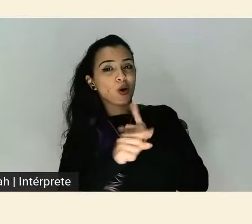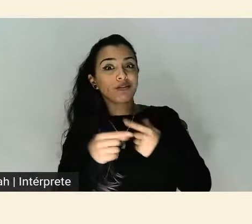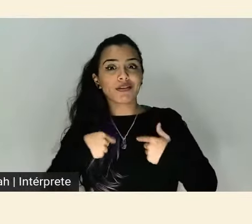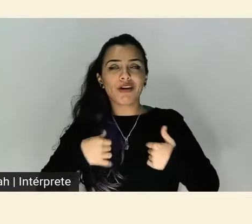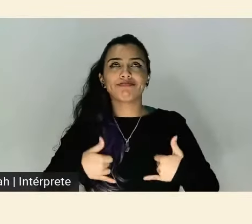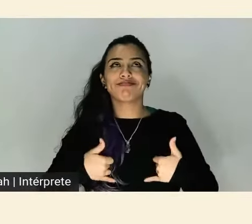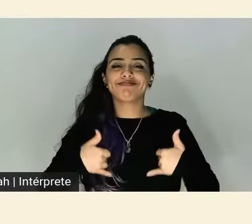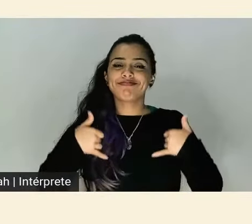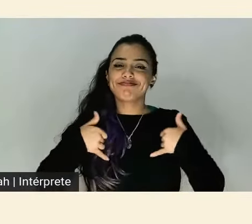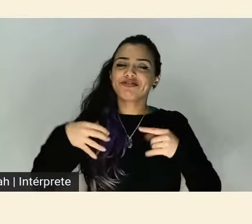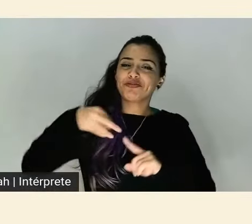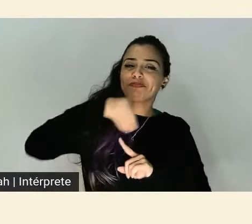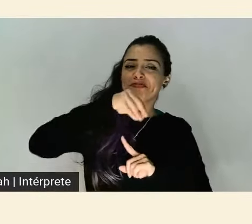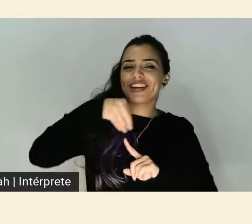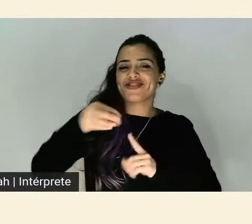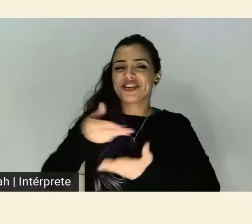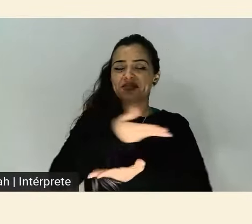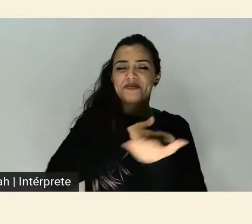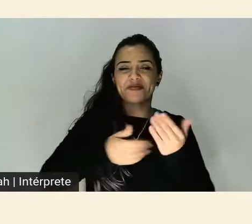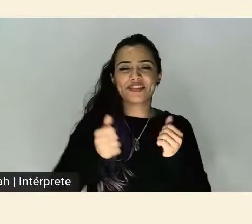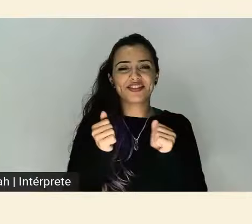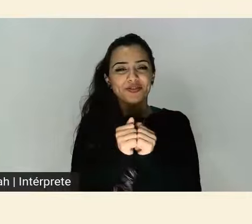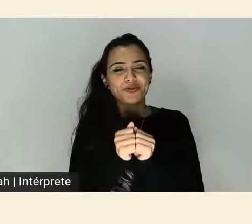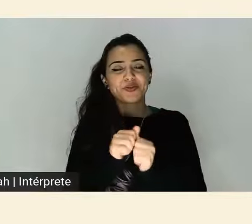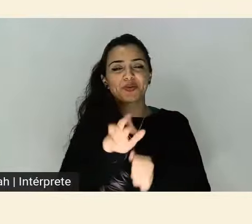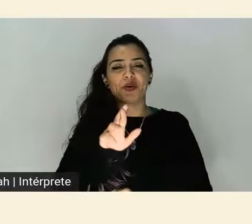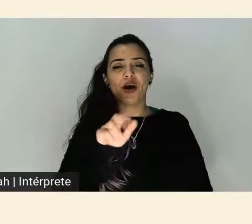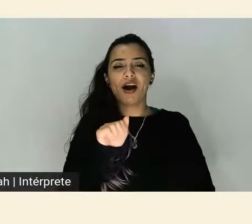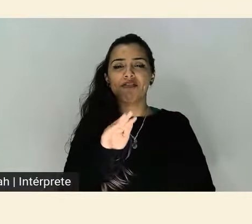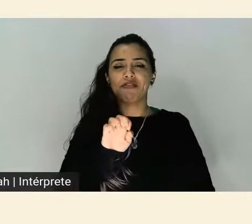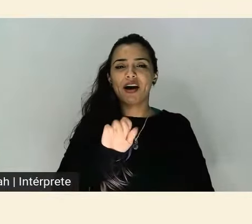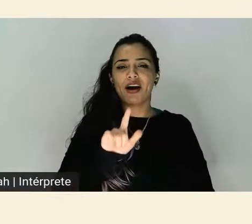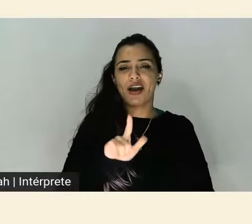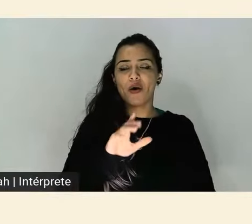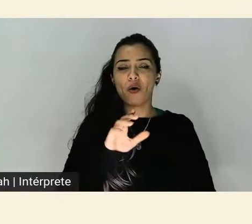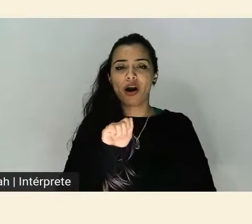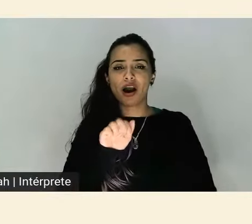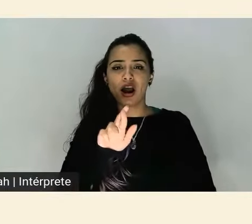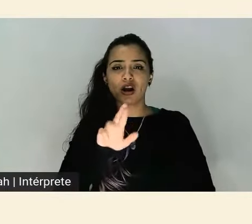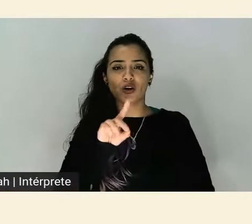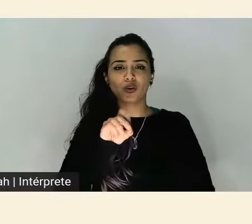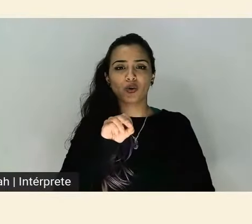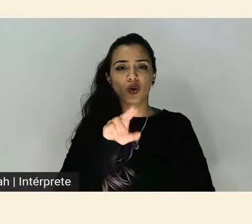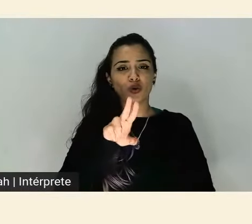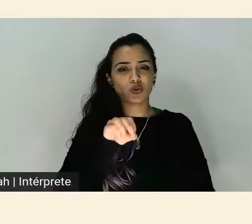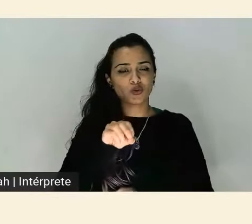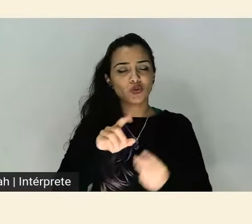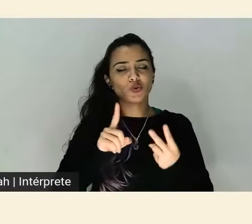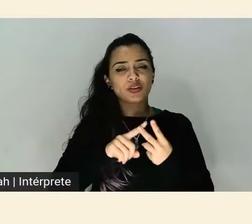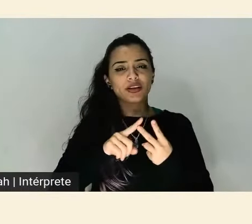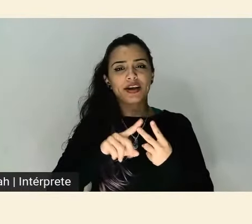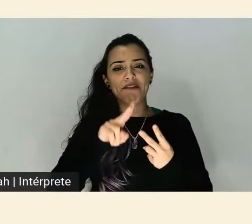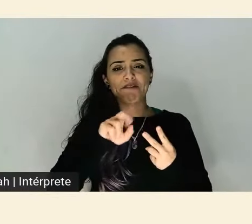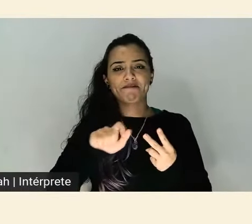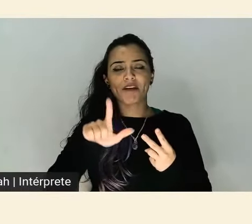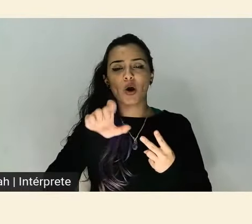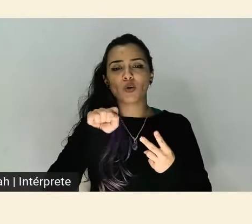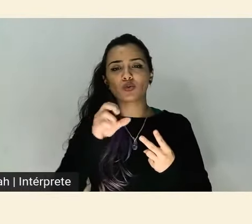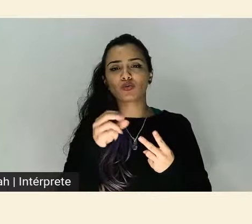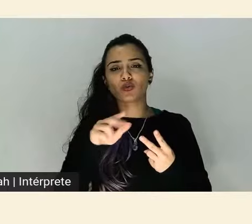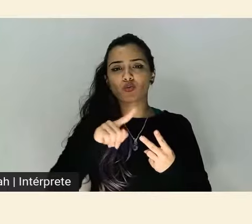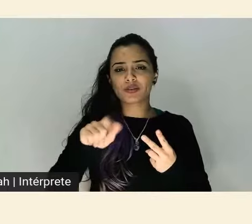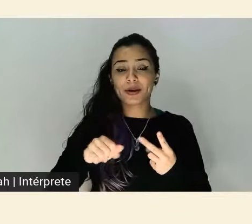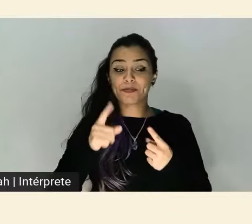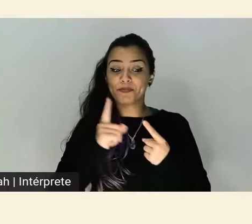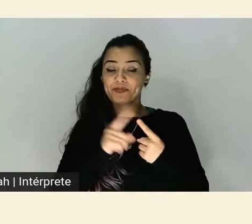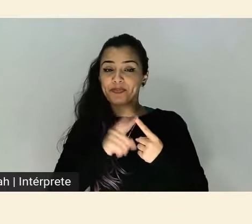excelente companhia com Rafael Cardoso e Val Souza. O Rafael vai